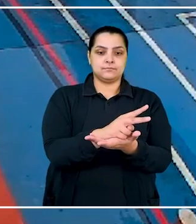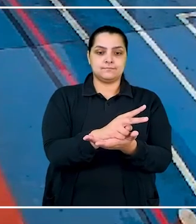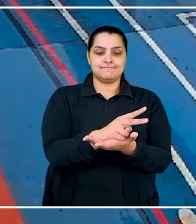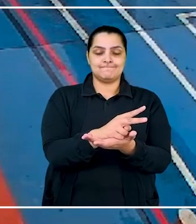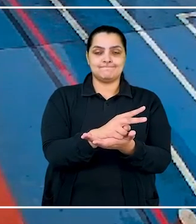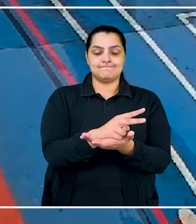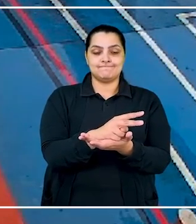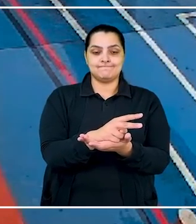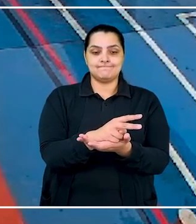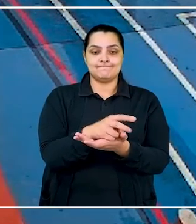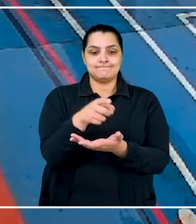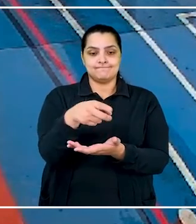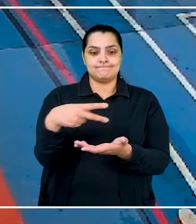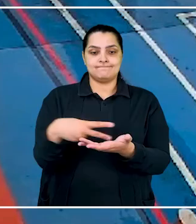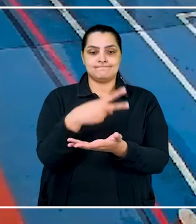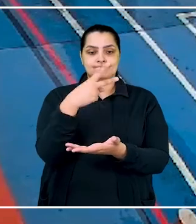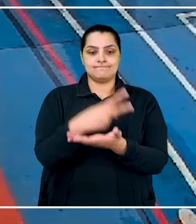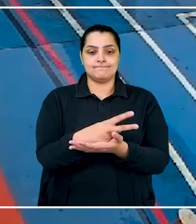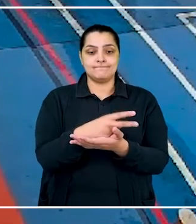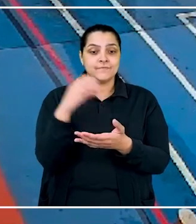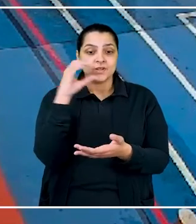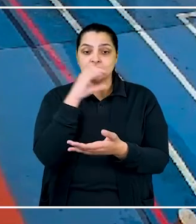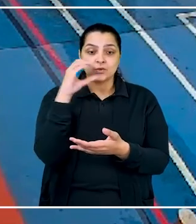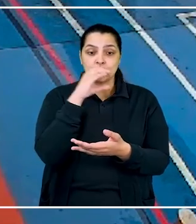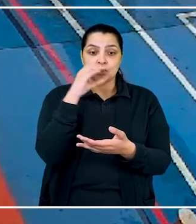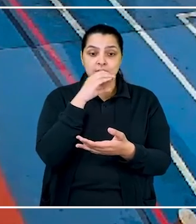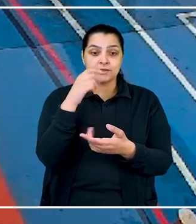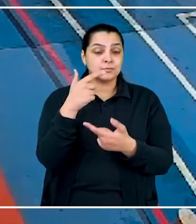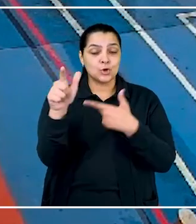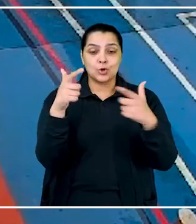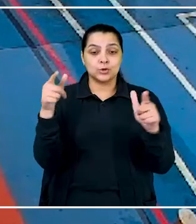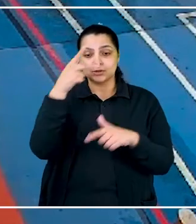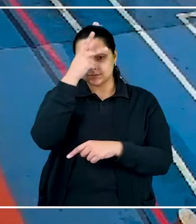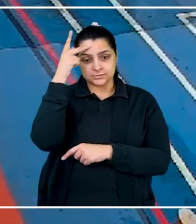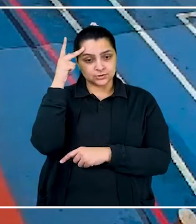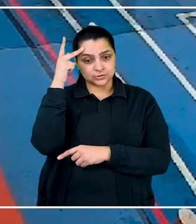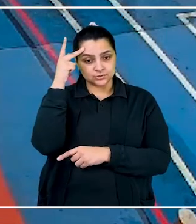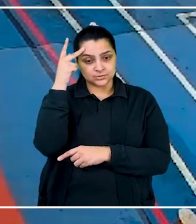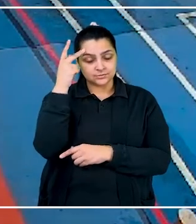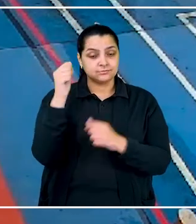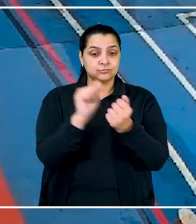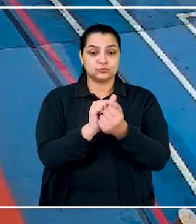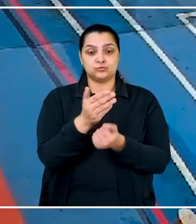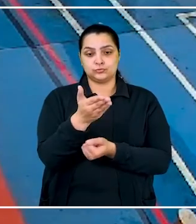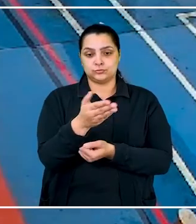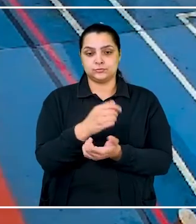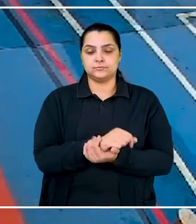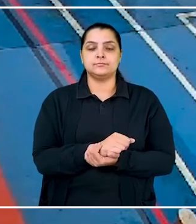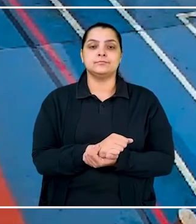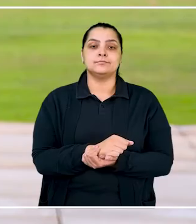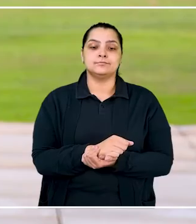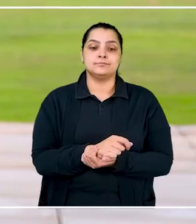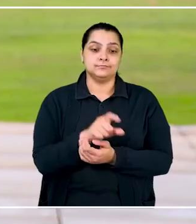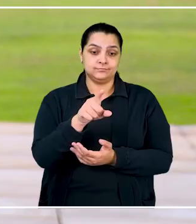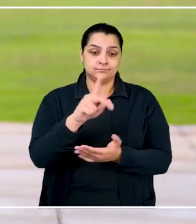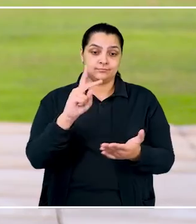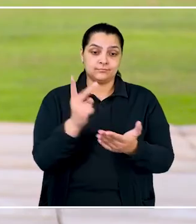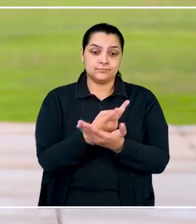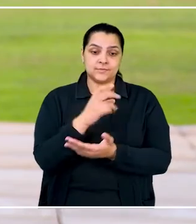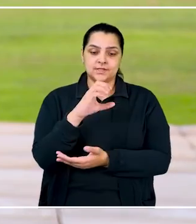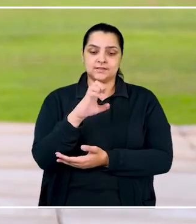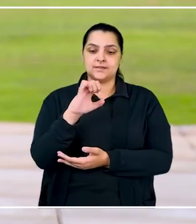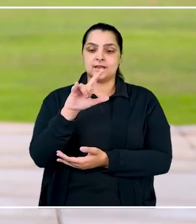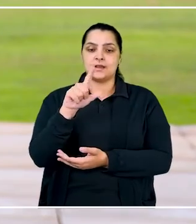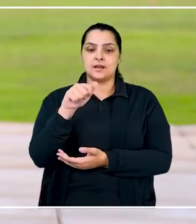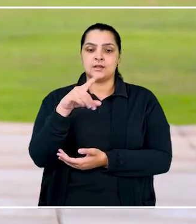escada escorrega e a derruba no chão. Ela é socorrida por outras pessoas que estavam no local. O caso